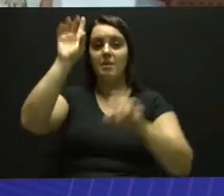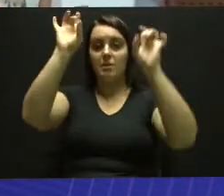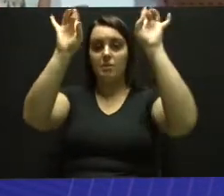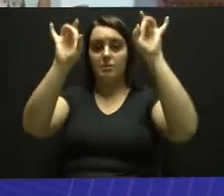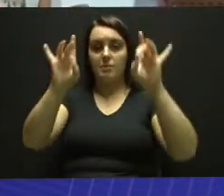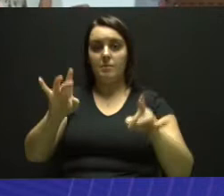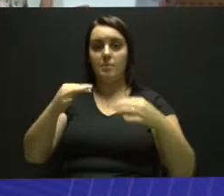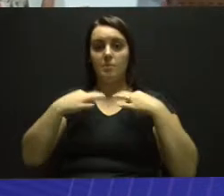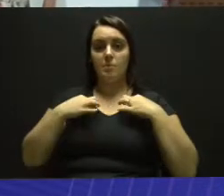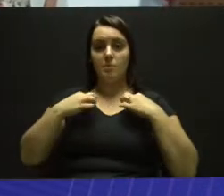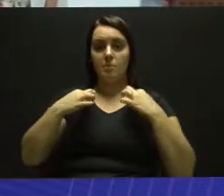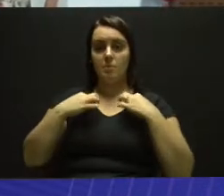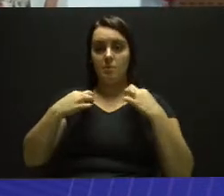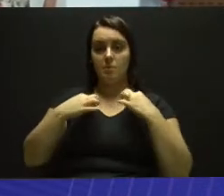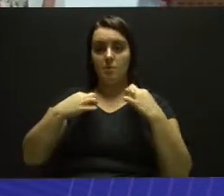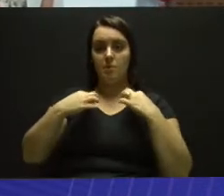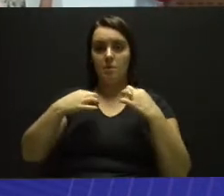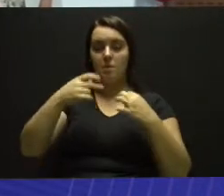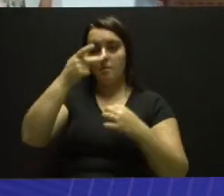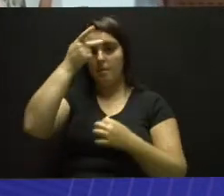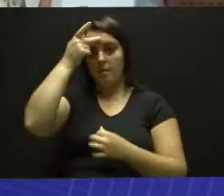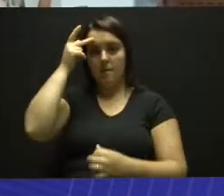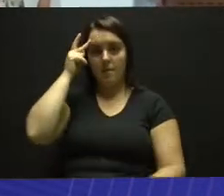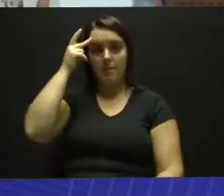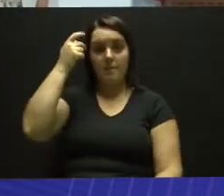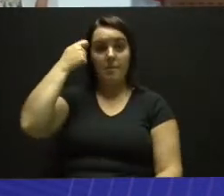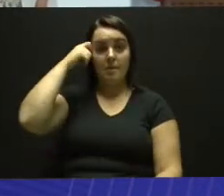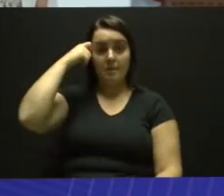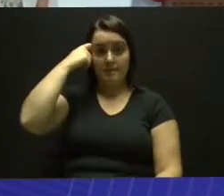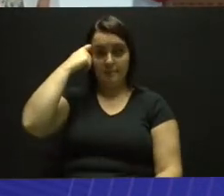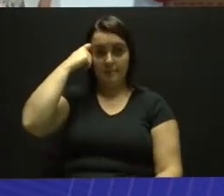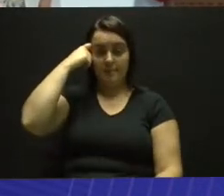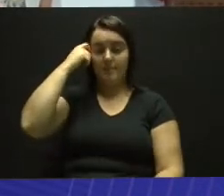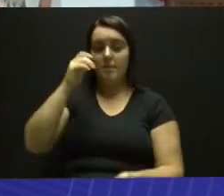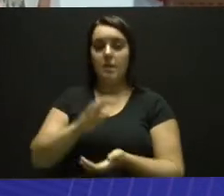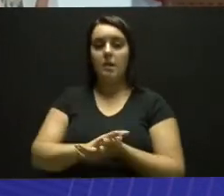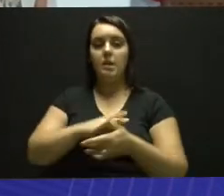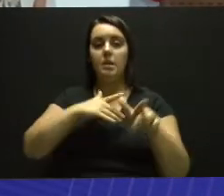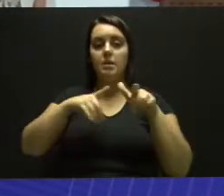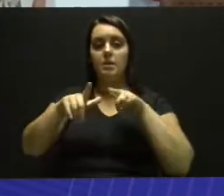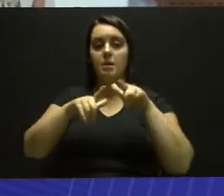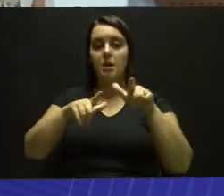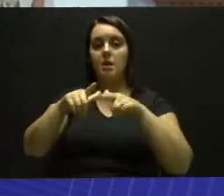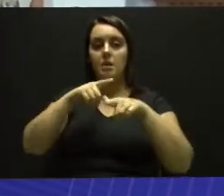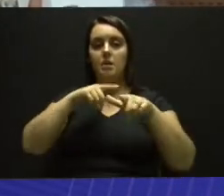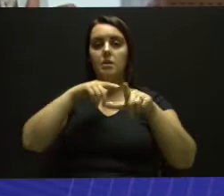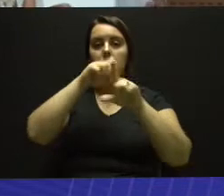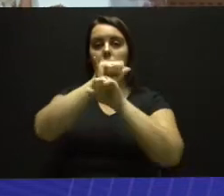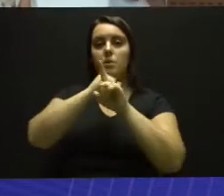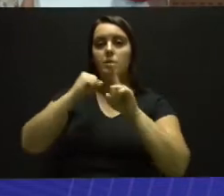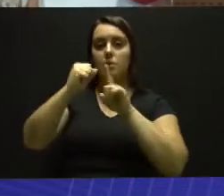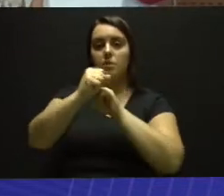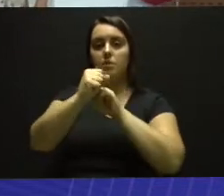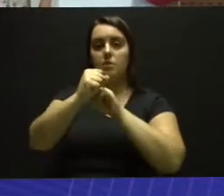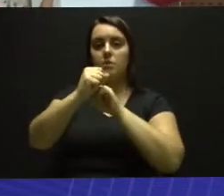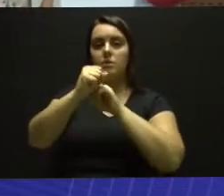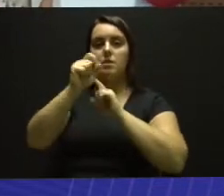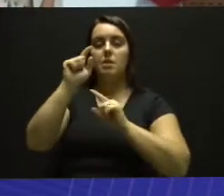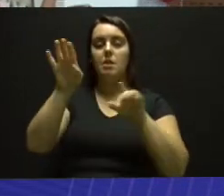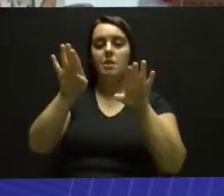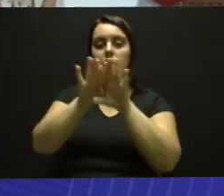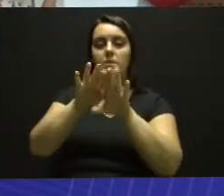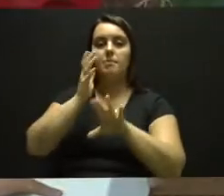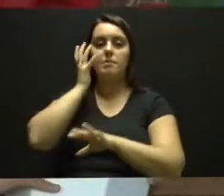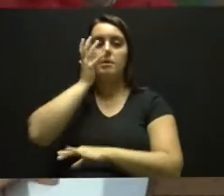a moda e acessórios afros lenda participa de trabalhos sócio culturais como palestrante para